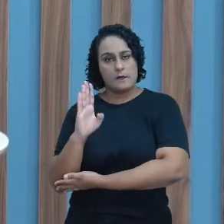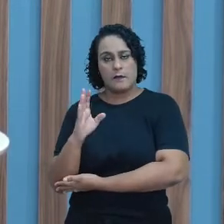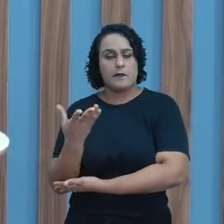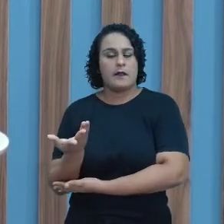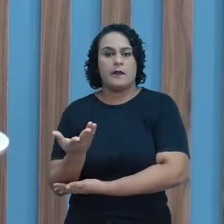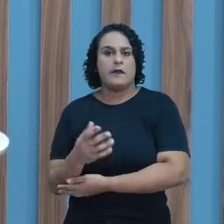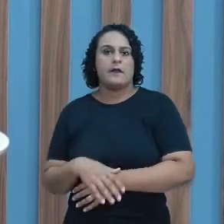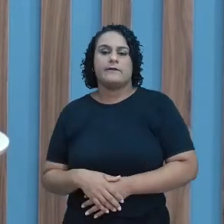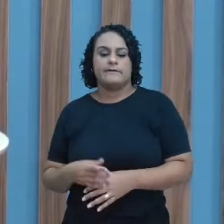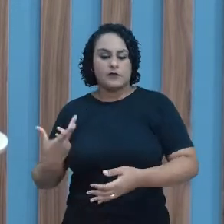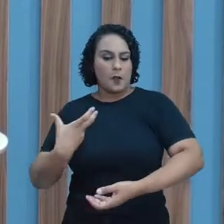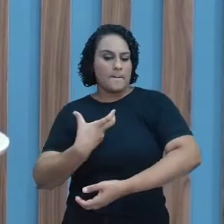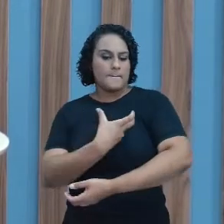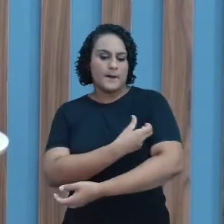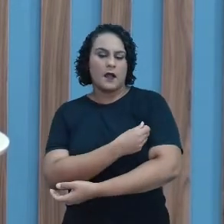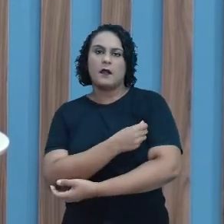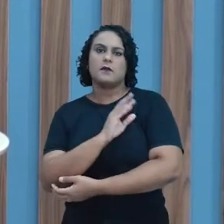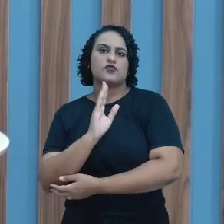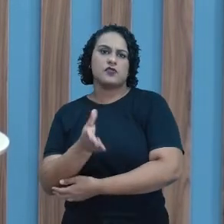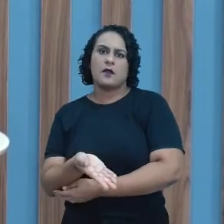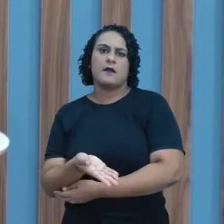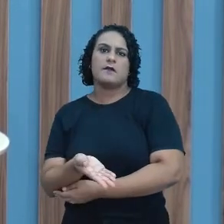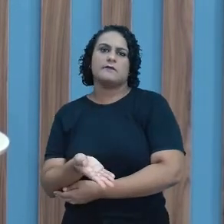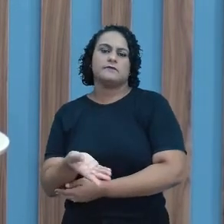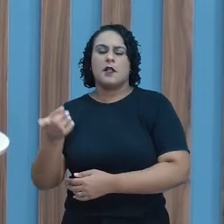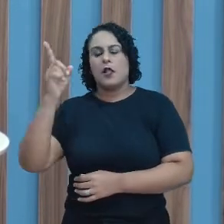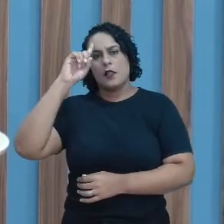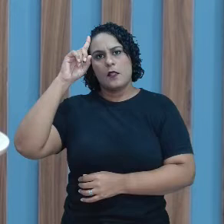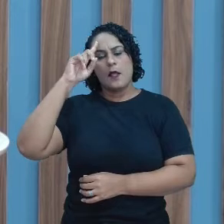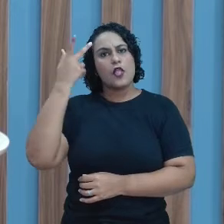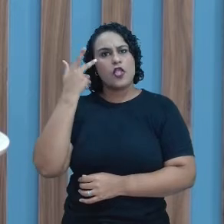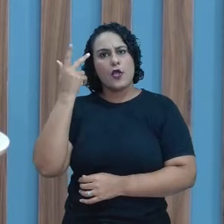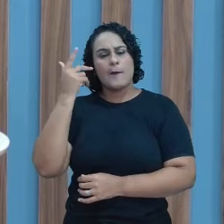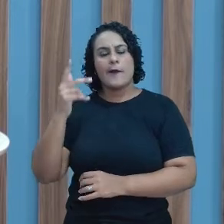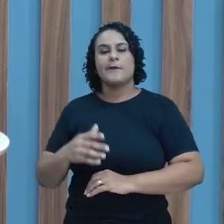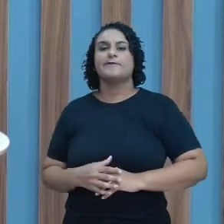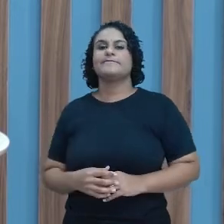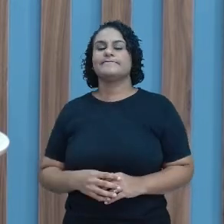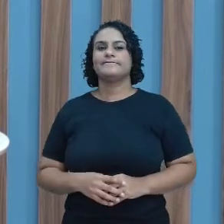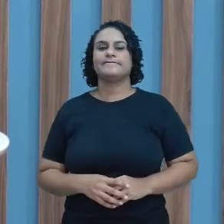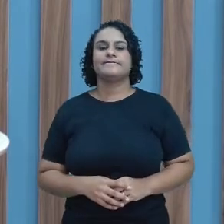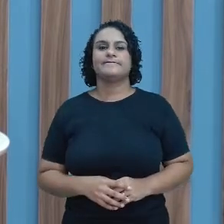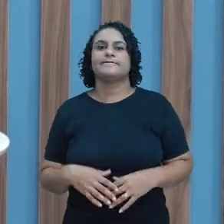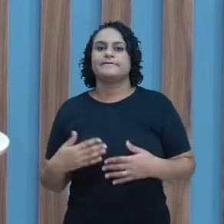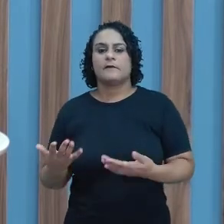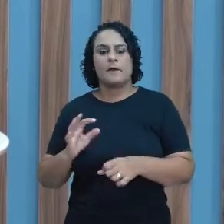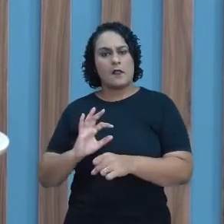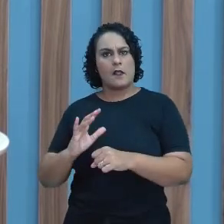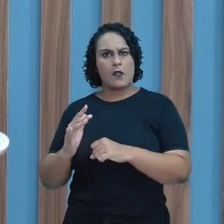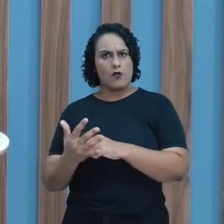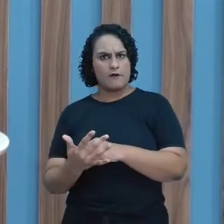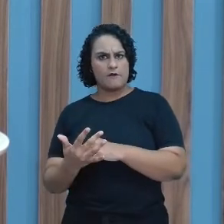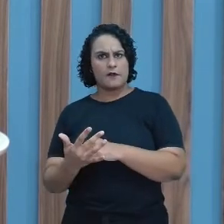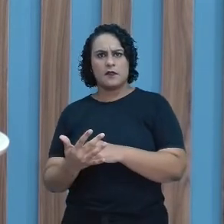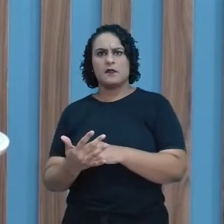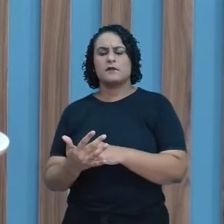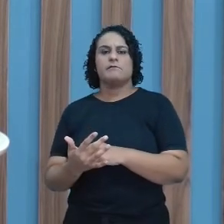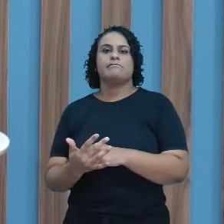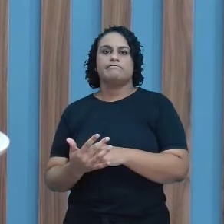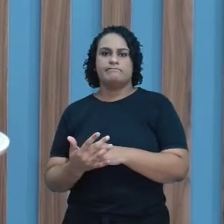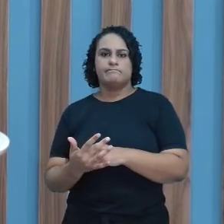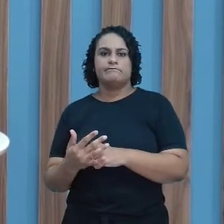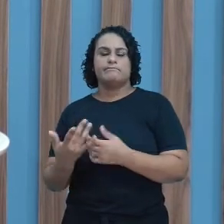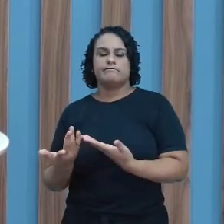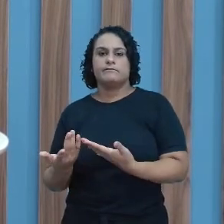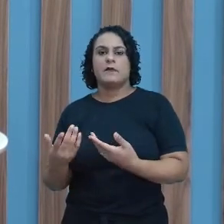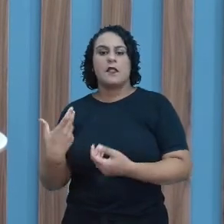é algo que já faz parte do nosso dia a dia, posso dizer assim. Então, aí a Covid é só mais uma vacina, gente. E